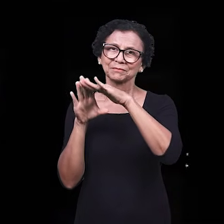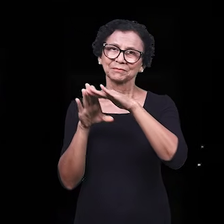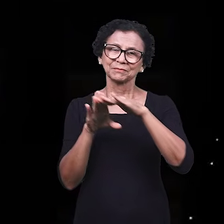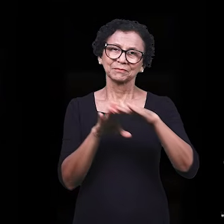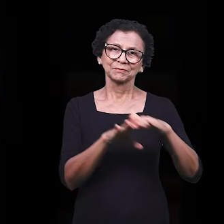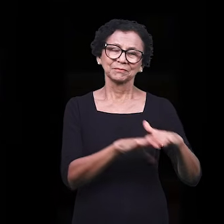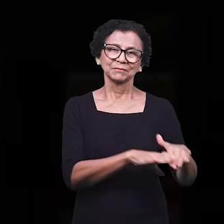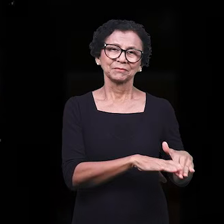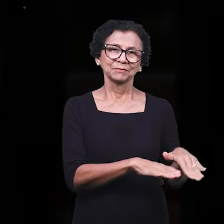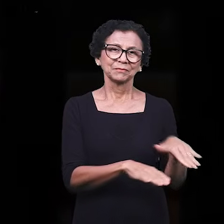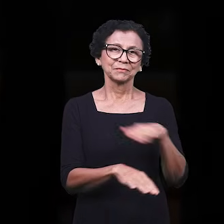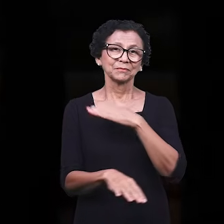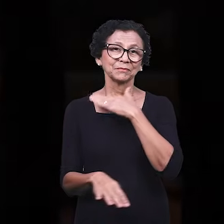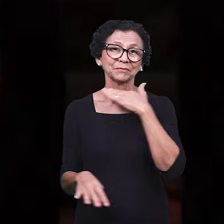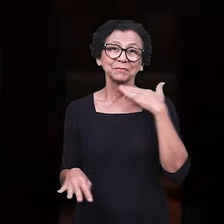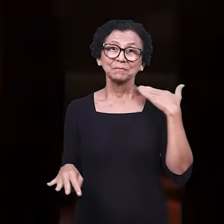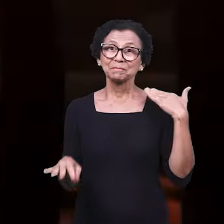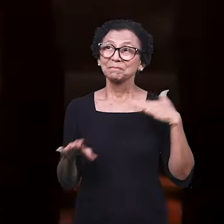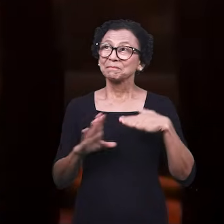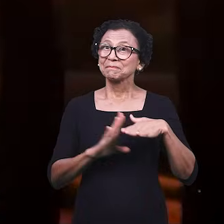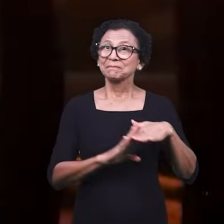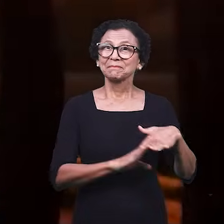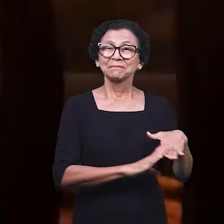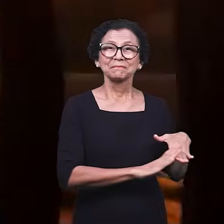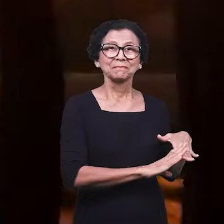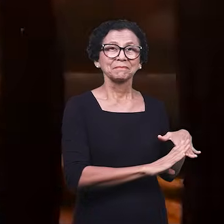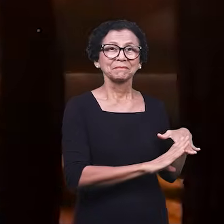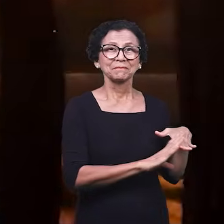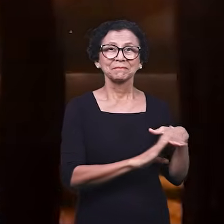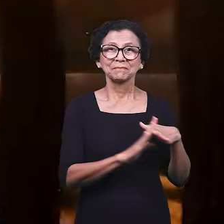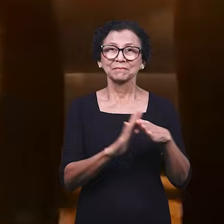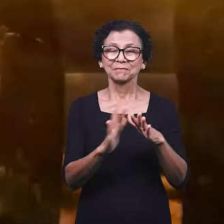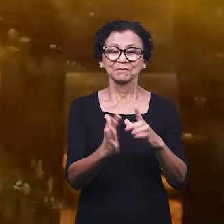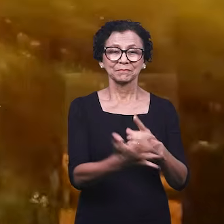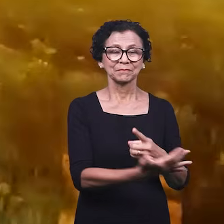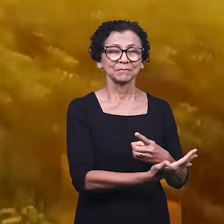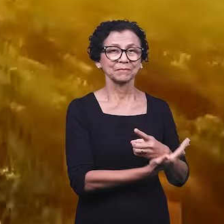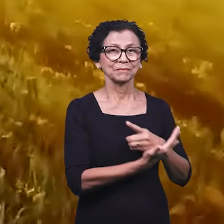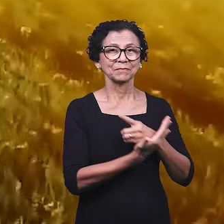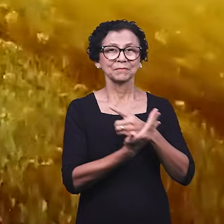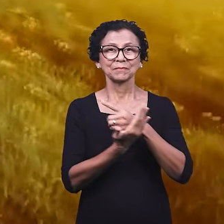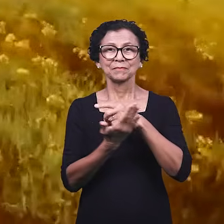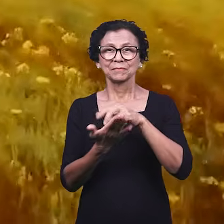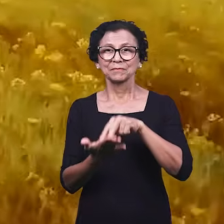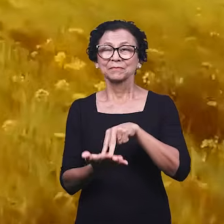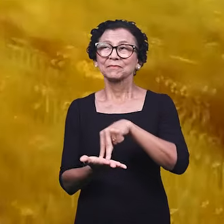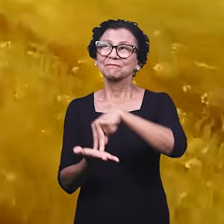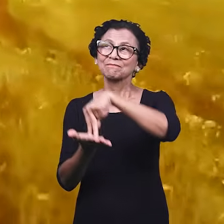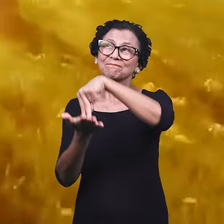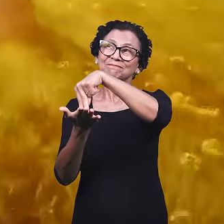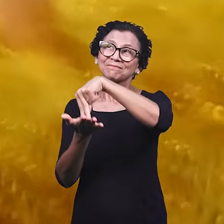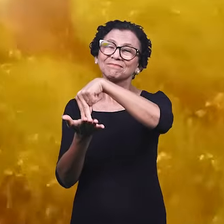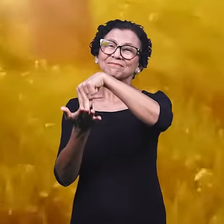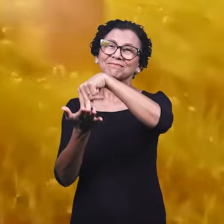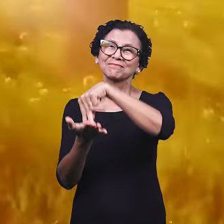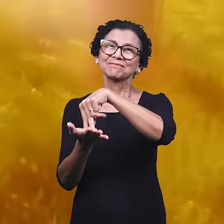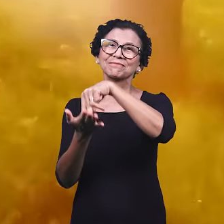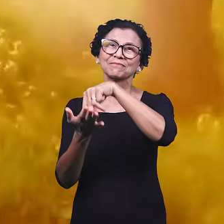da morte e os meus pés caminham na